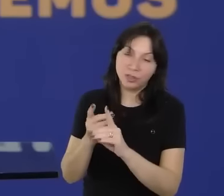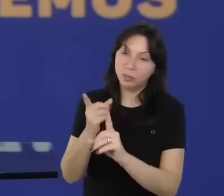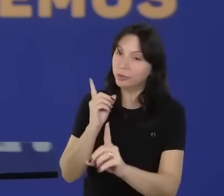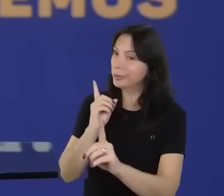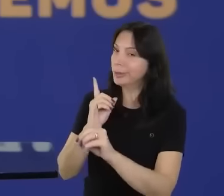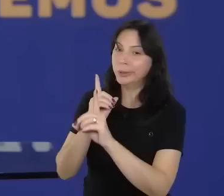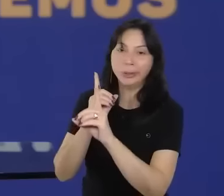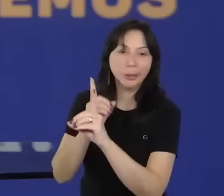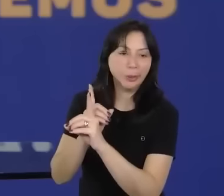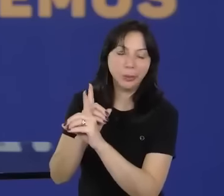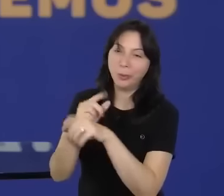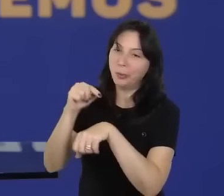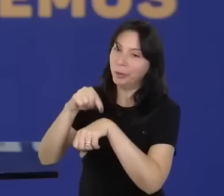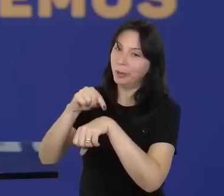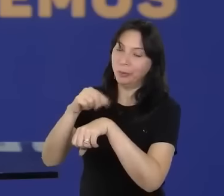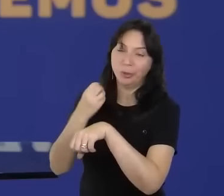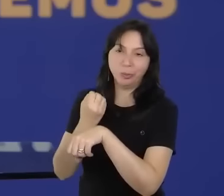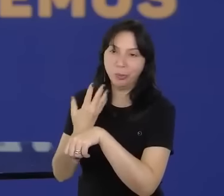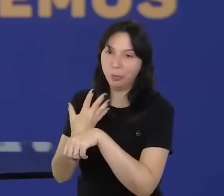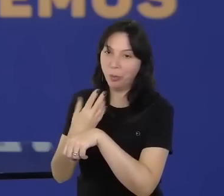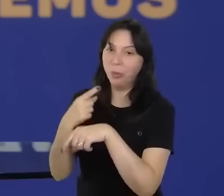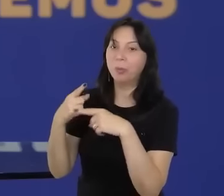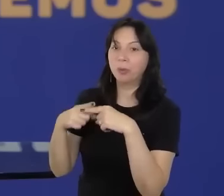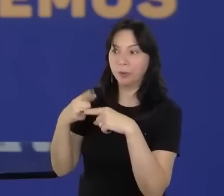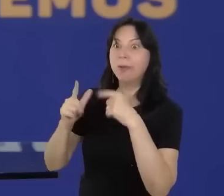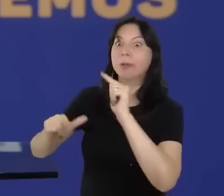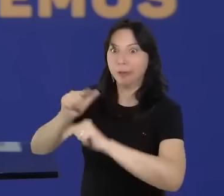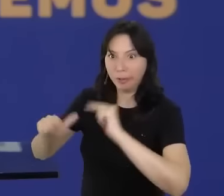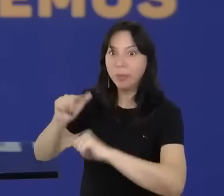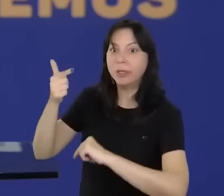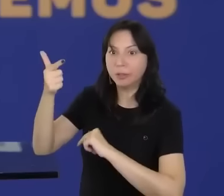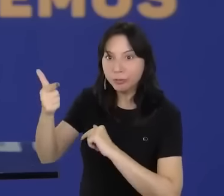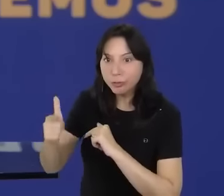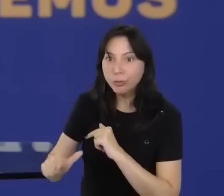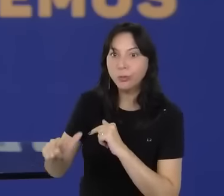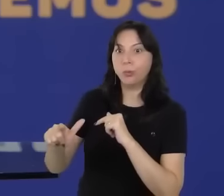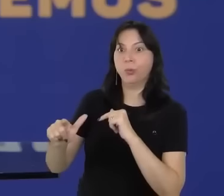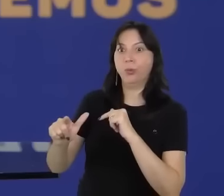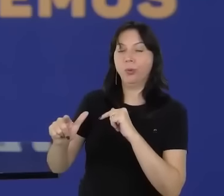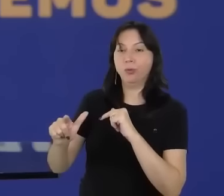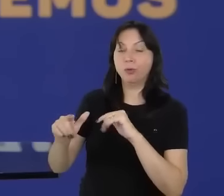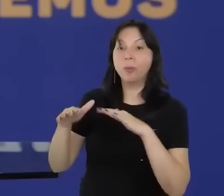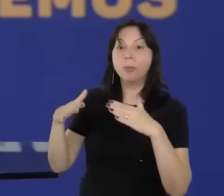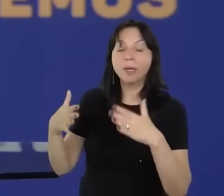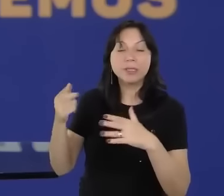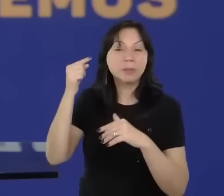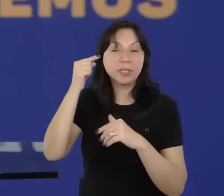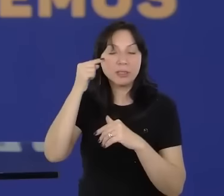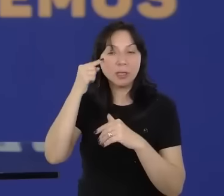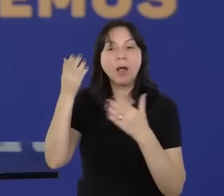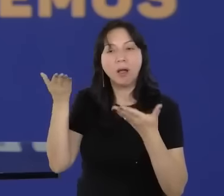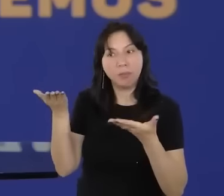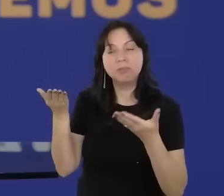tranquila e quando eles estão voltando para casa depois de férias frustradas eles enfrentam a tempestade